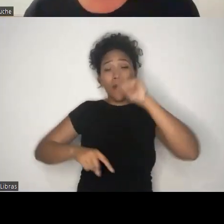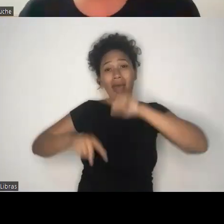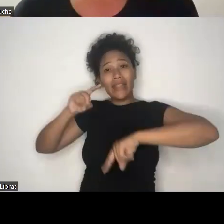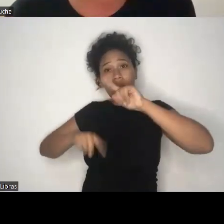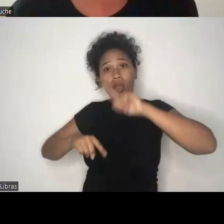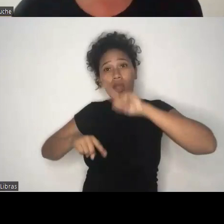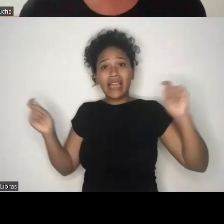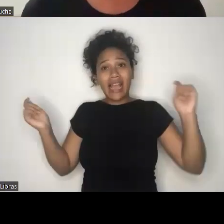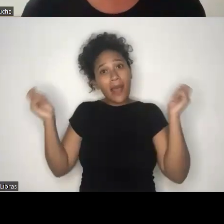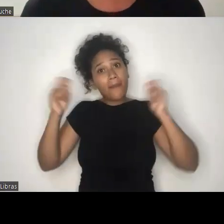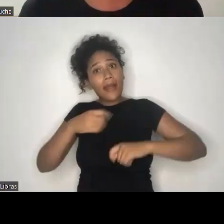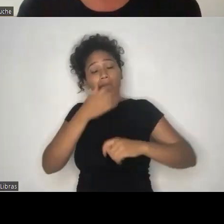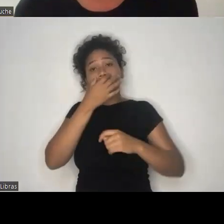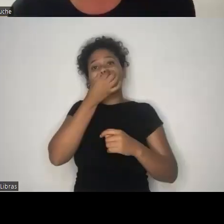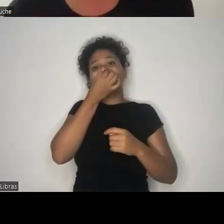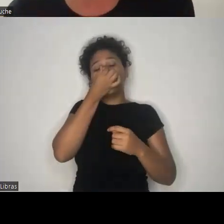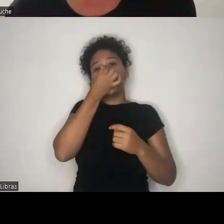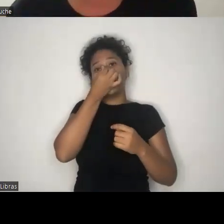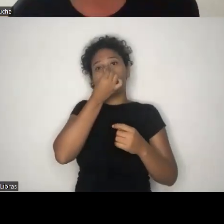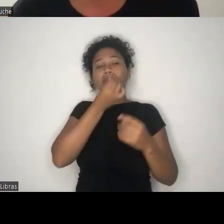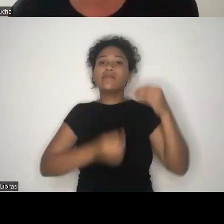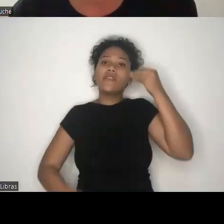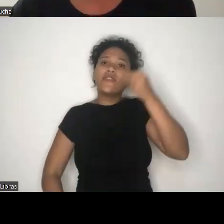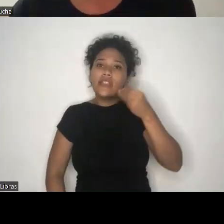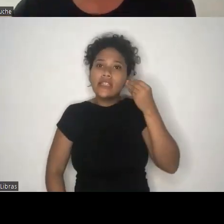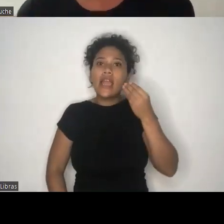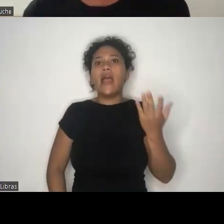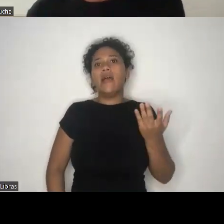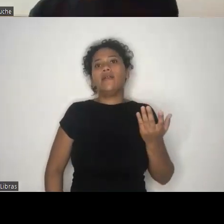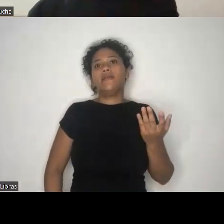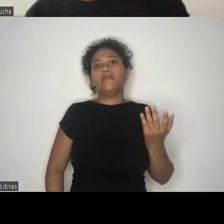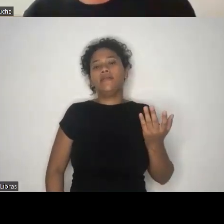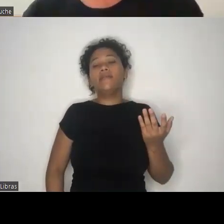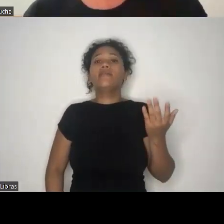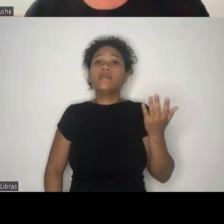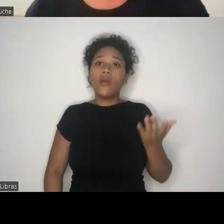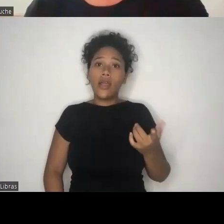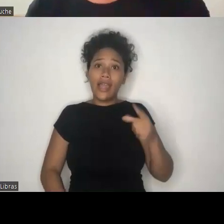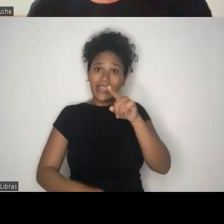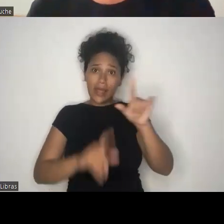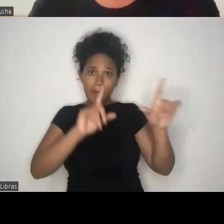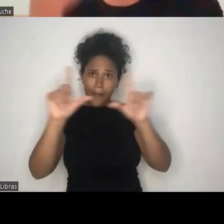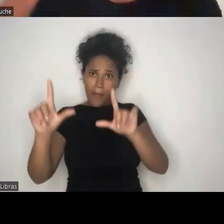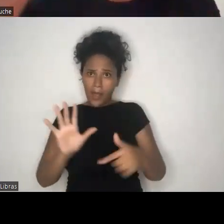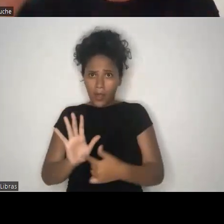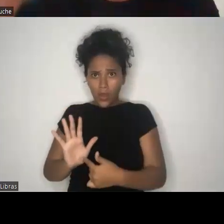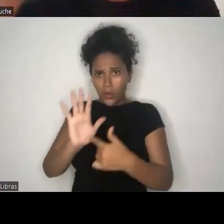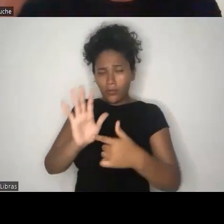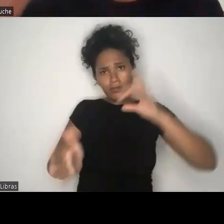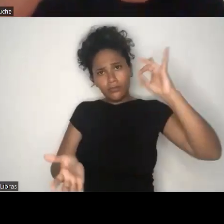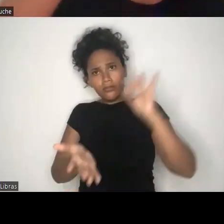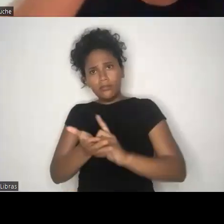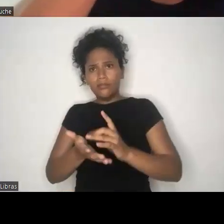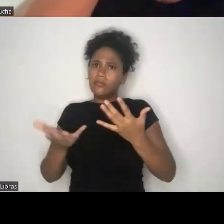era capaz de vivenciar a pintura Então essas obras realmente Elas têm mais ou menos